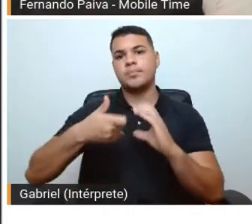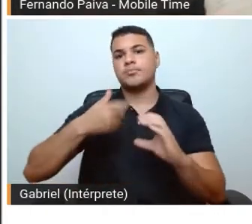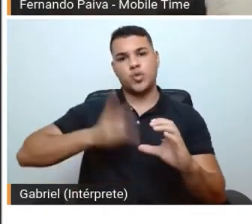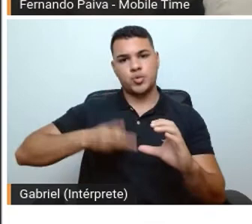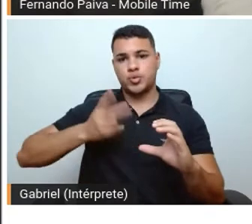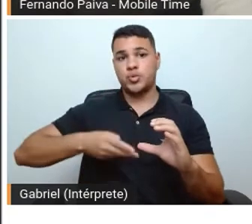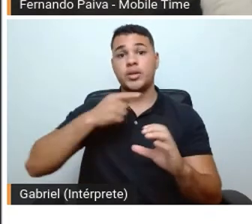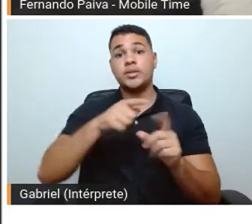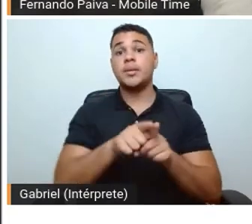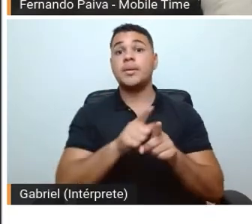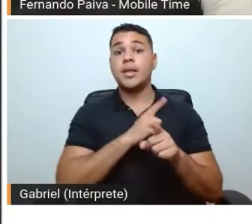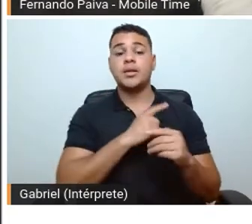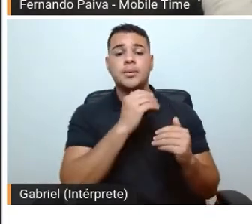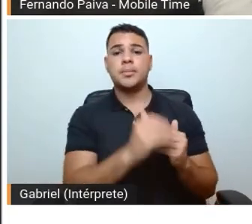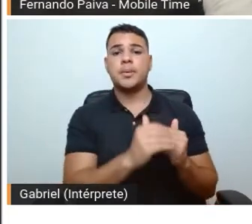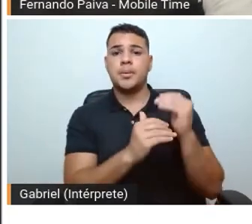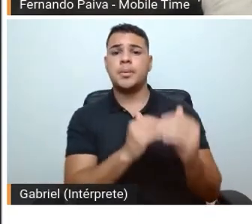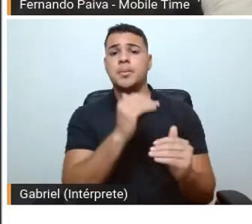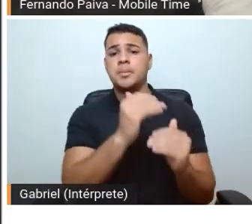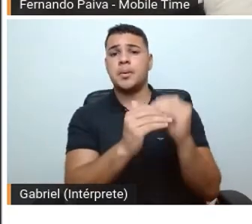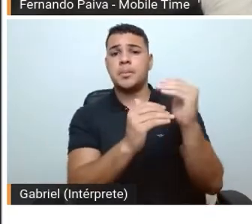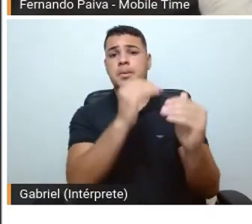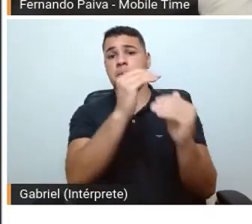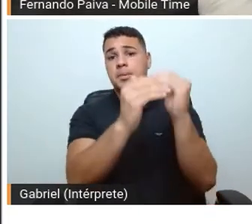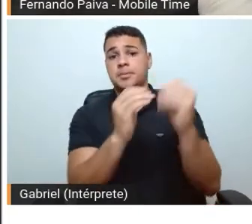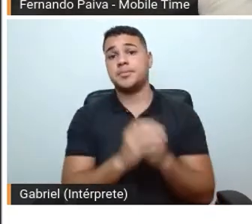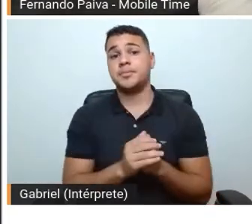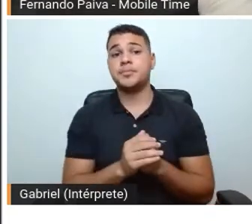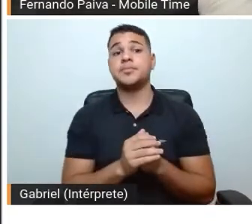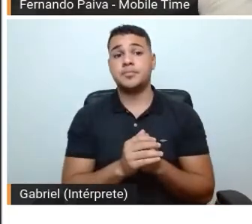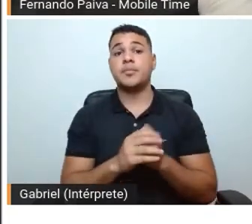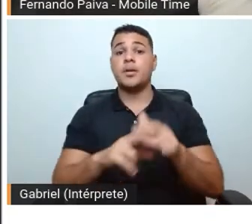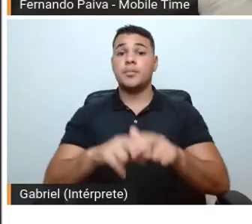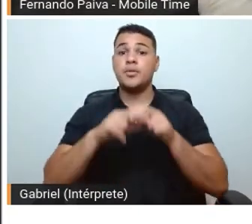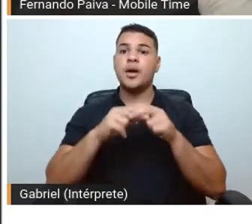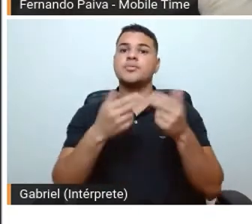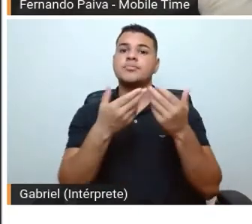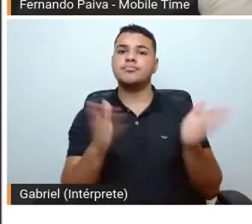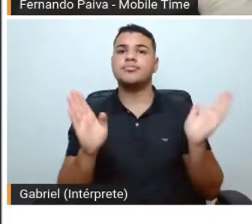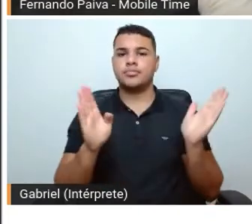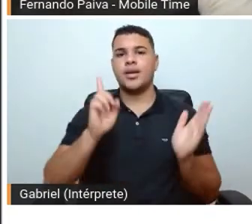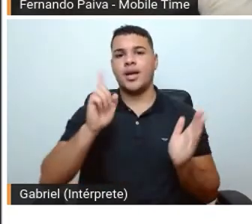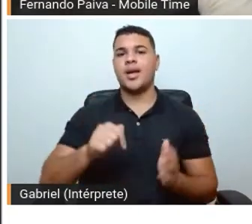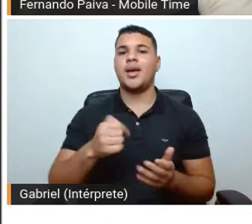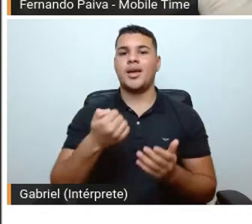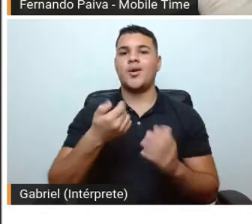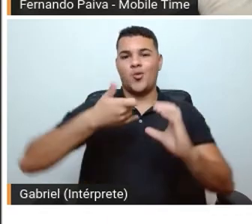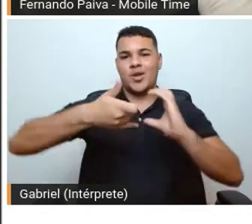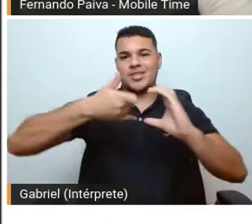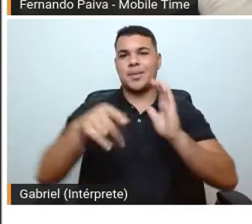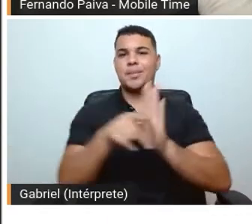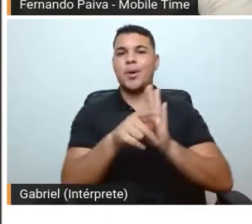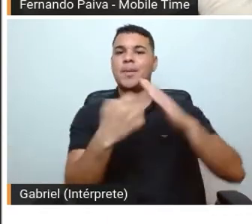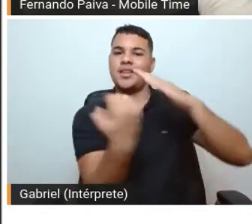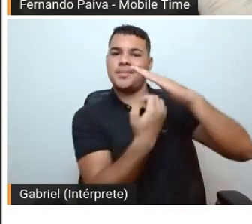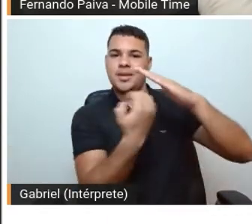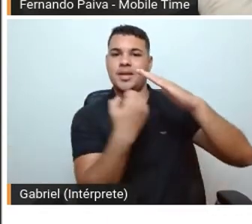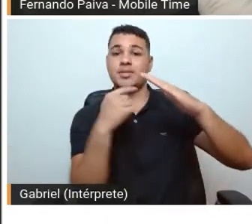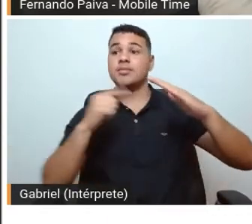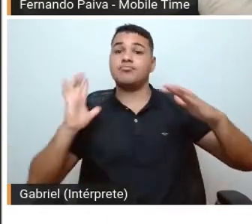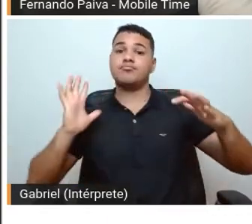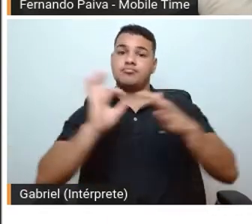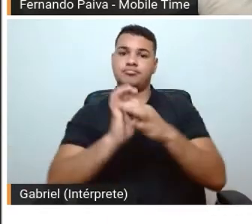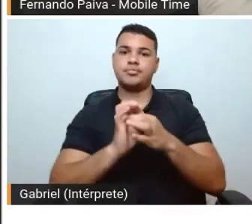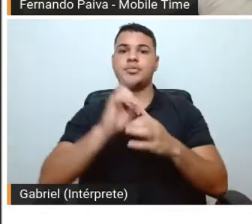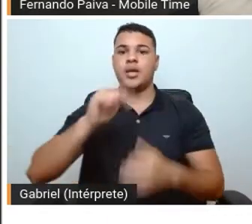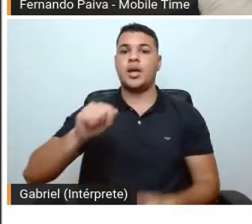crescendo ano a ano eu acho que muito em função também da abertura do WhatsApp SUSEP ainda não começaram a surgir os botes o WhatsApp